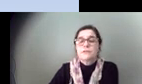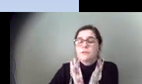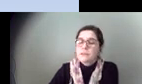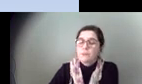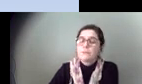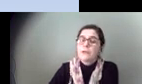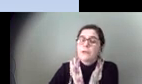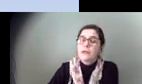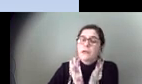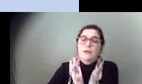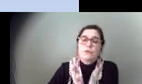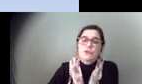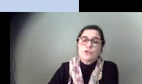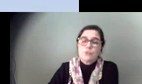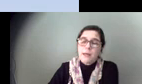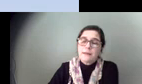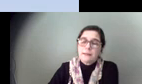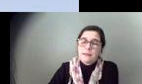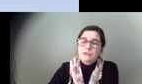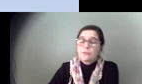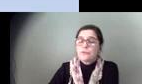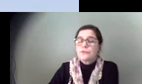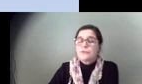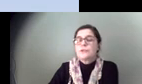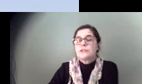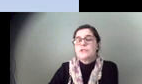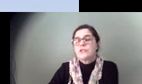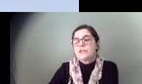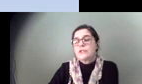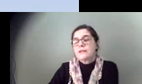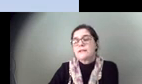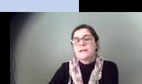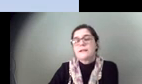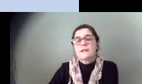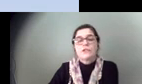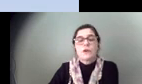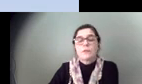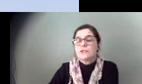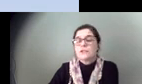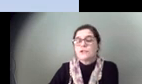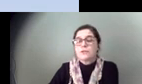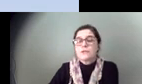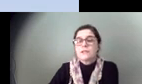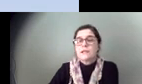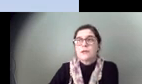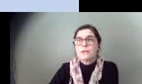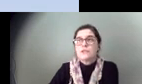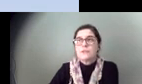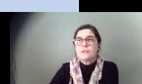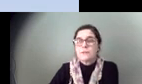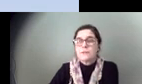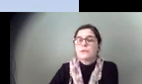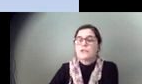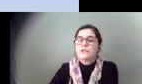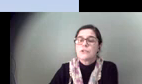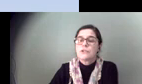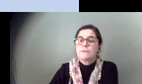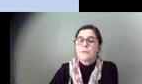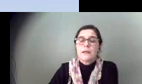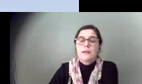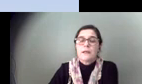nossa formação continuada, né, de professores, a gente tem que estar em sala de aula para que a gente consiga realmente perceber o